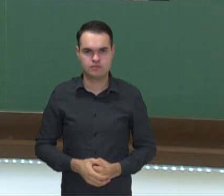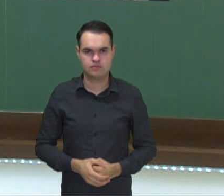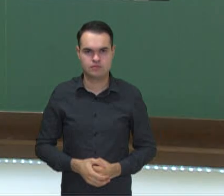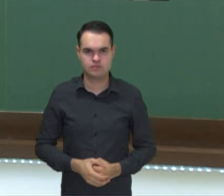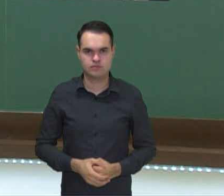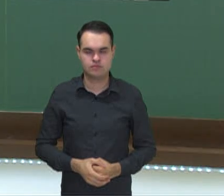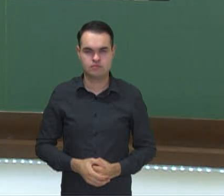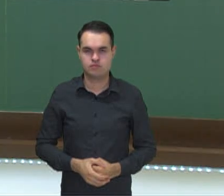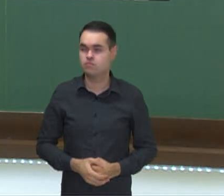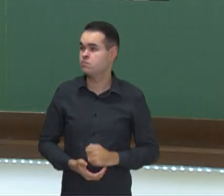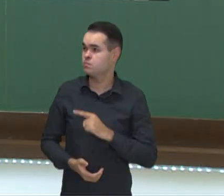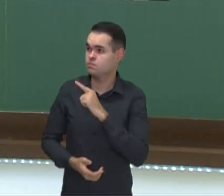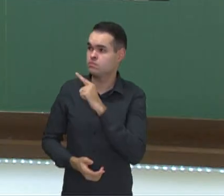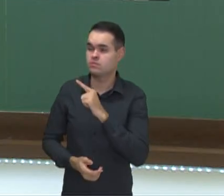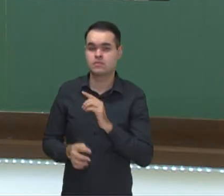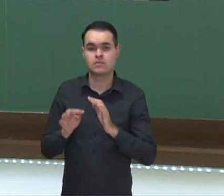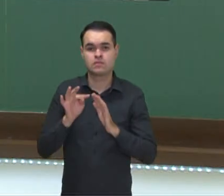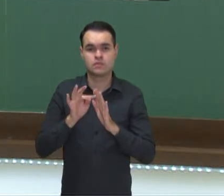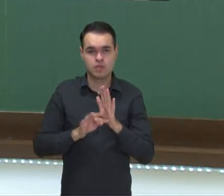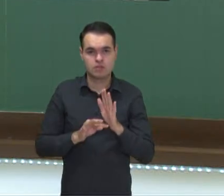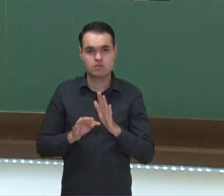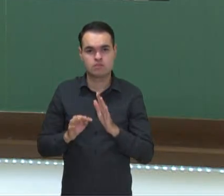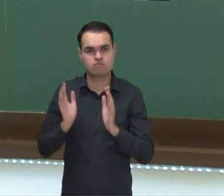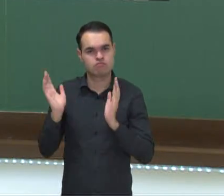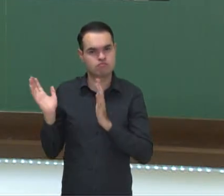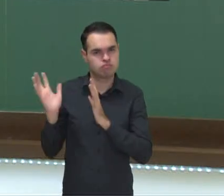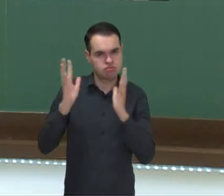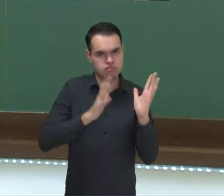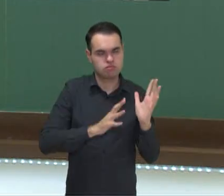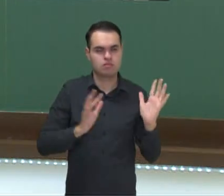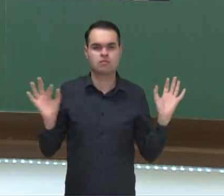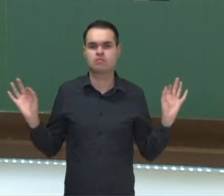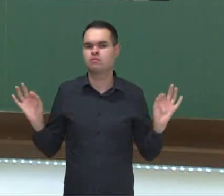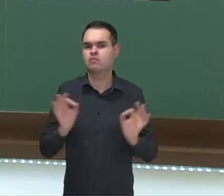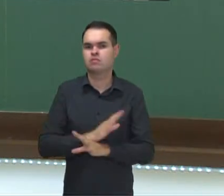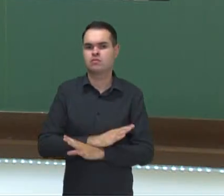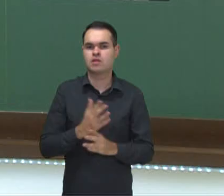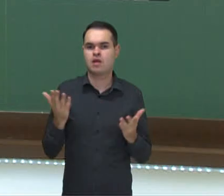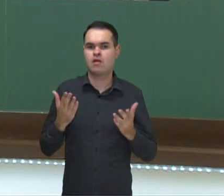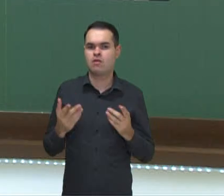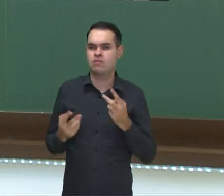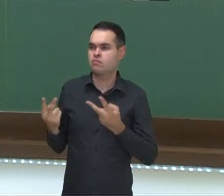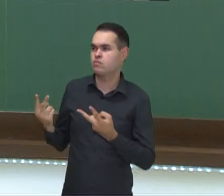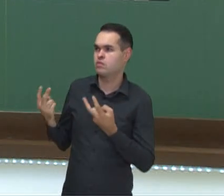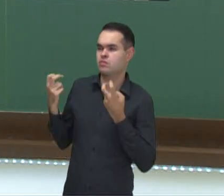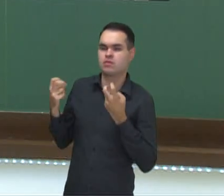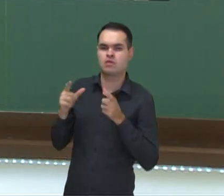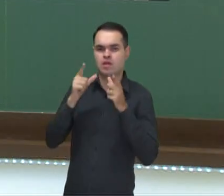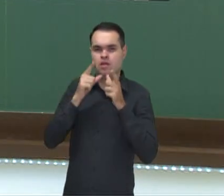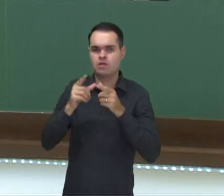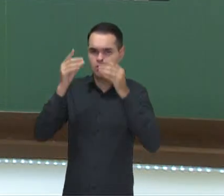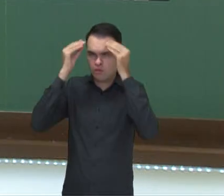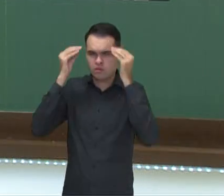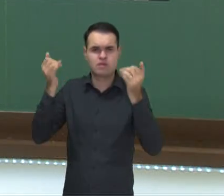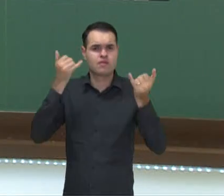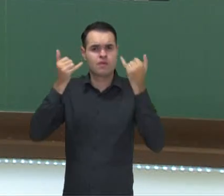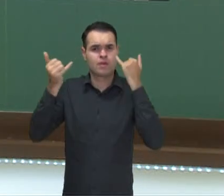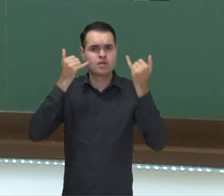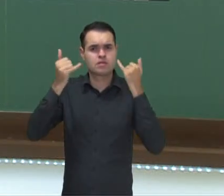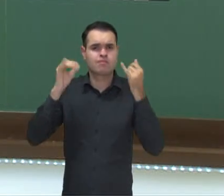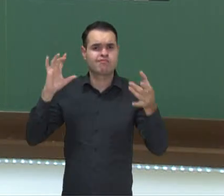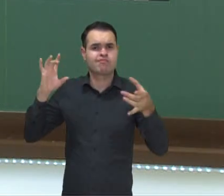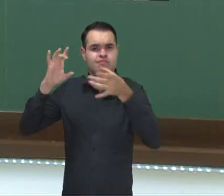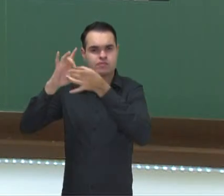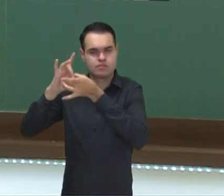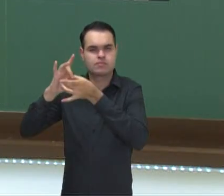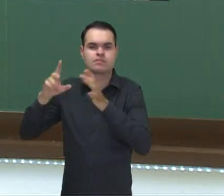Encerramos aqui a nossa leitura, conseguimos verificar, através da linguagem que foi empregada pelos redatores, as informações